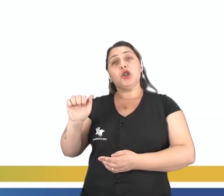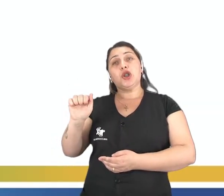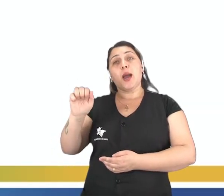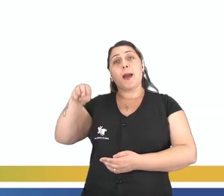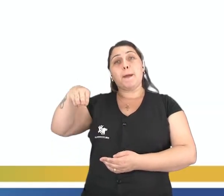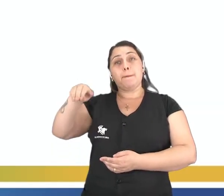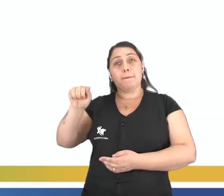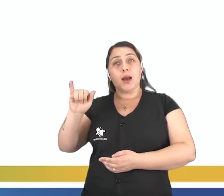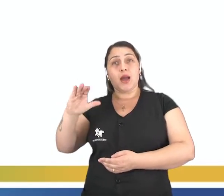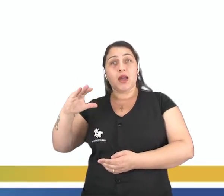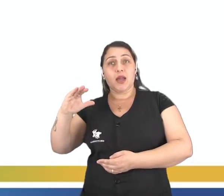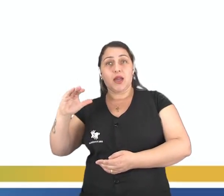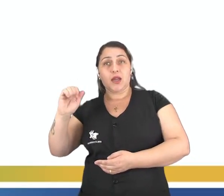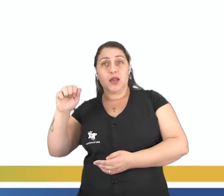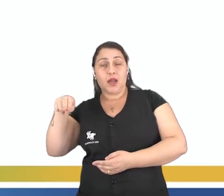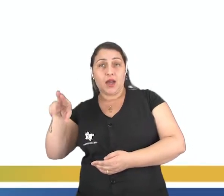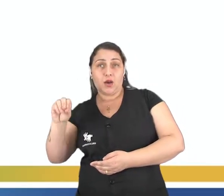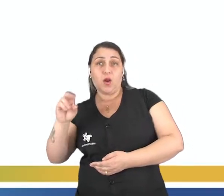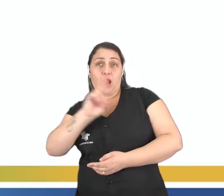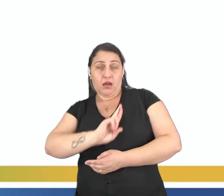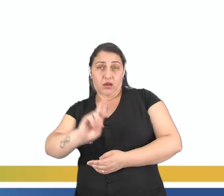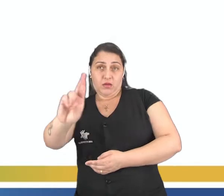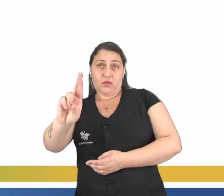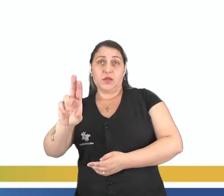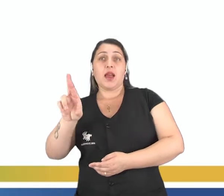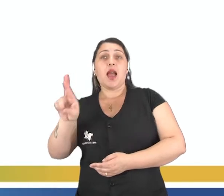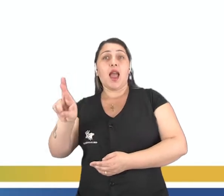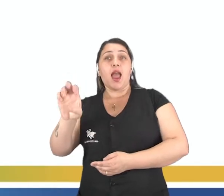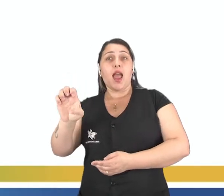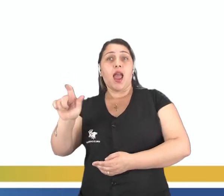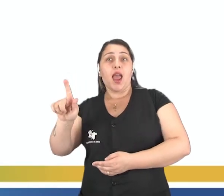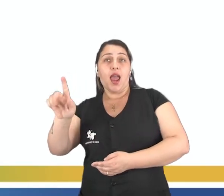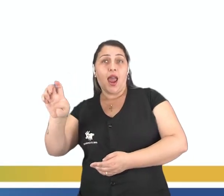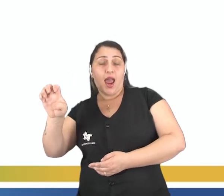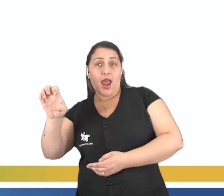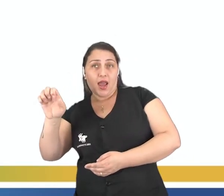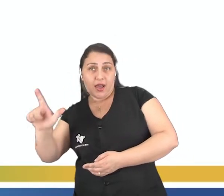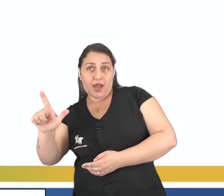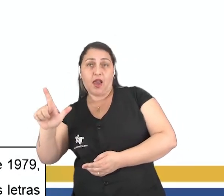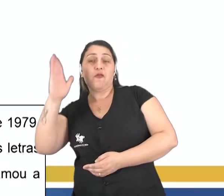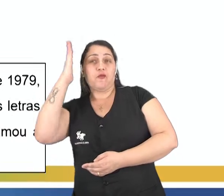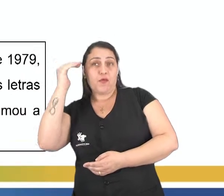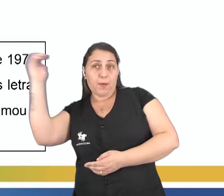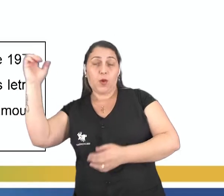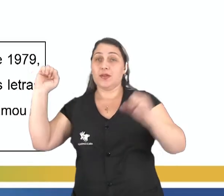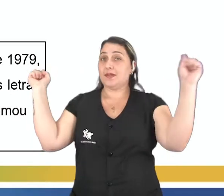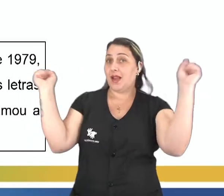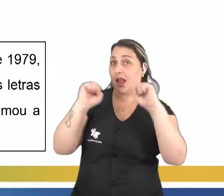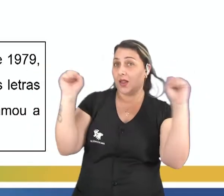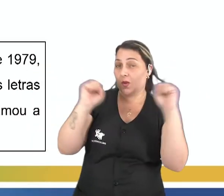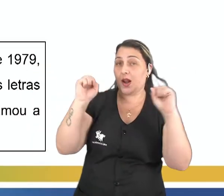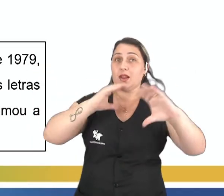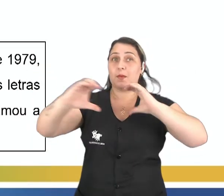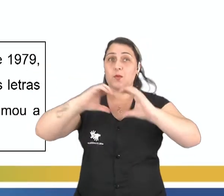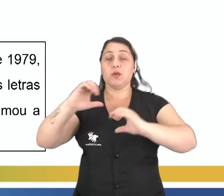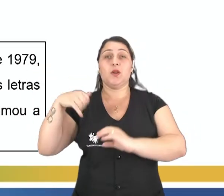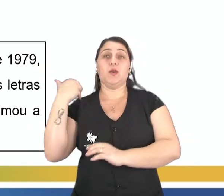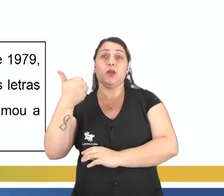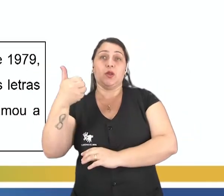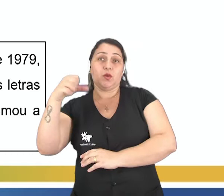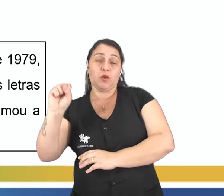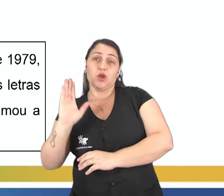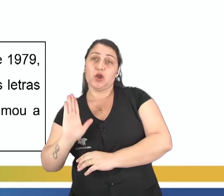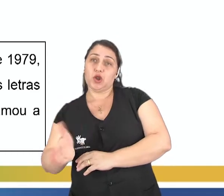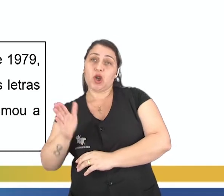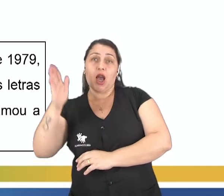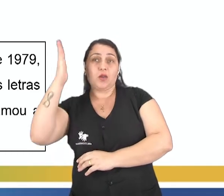é o grande responsável por tornar o reggae um ritmo mundialmente famoso e adorado. Com 18 anos, já